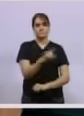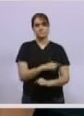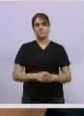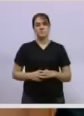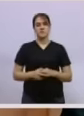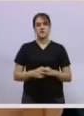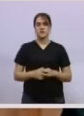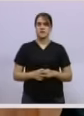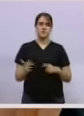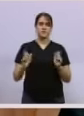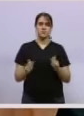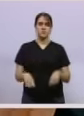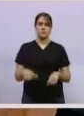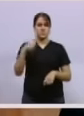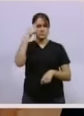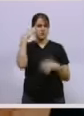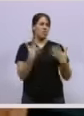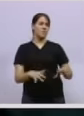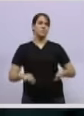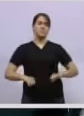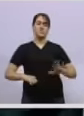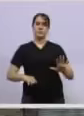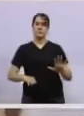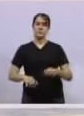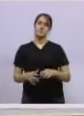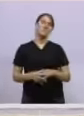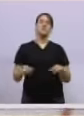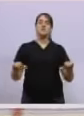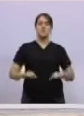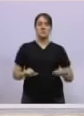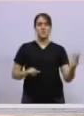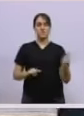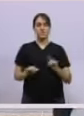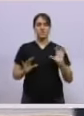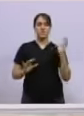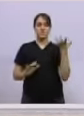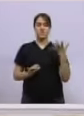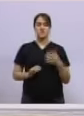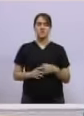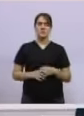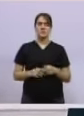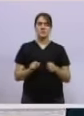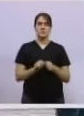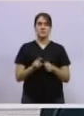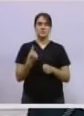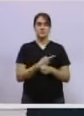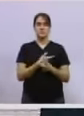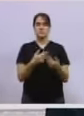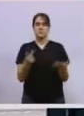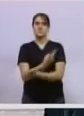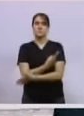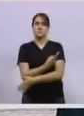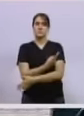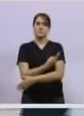Você não tem o direito de parar, eu não quero esse sofrimento. O sofrimento ele vem, sabe para quê? Para nos alertar que alguma coisa está errada, que